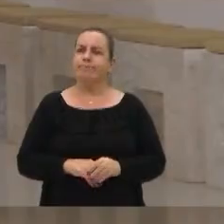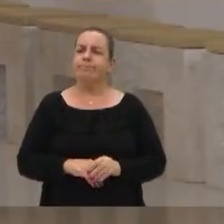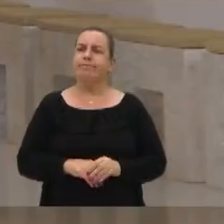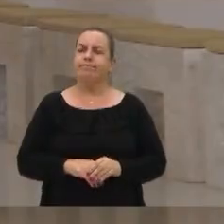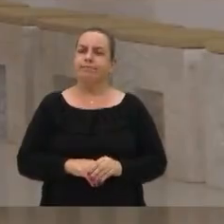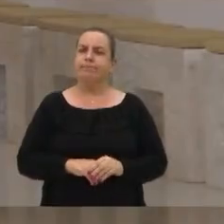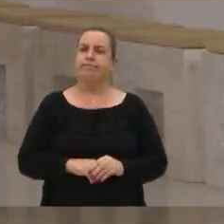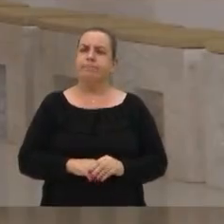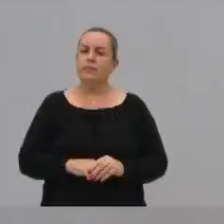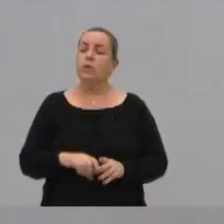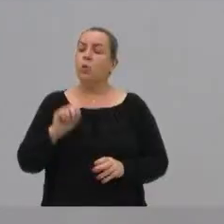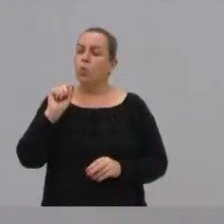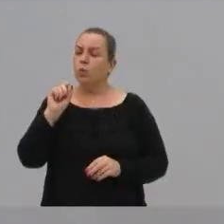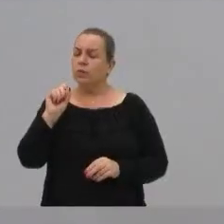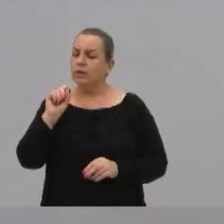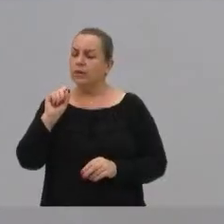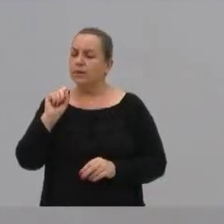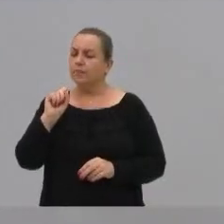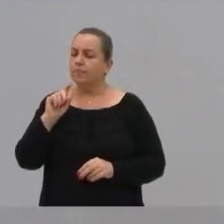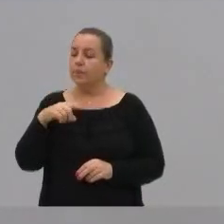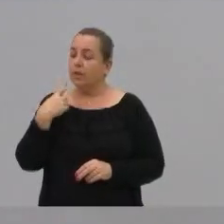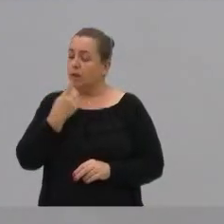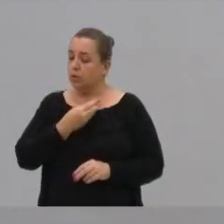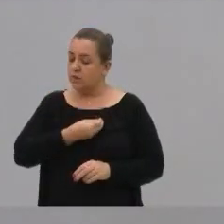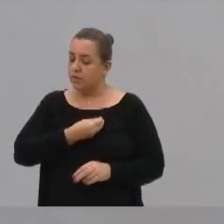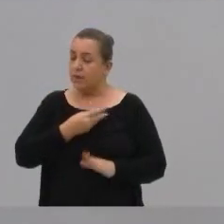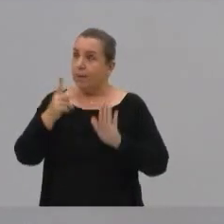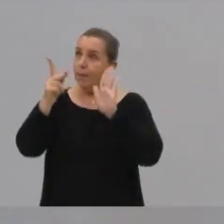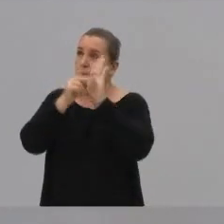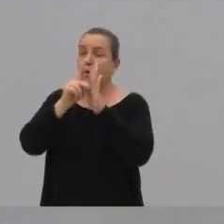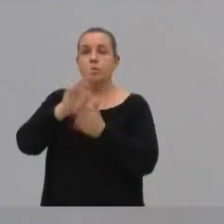O que na nossa vida pertence a Deus?